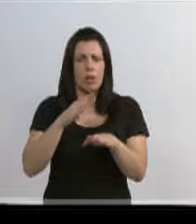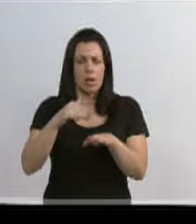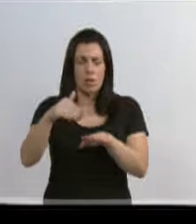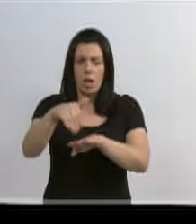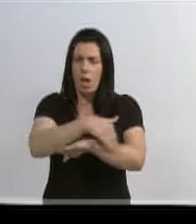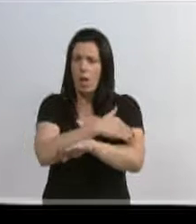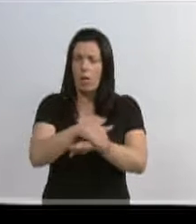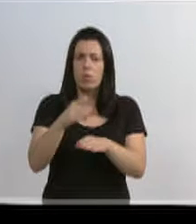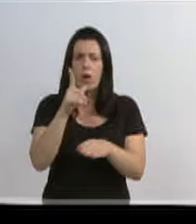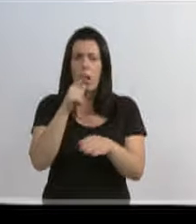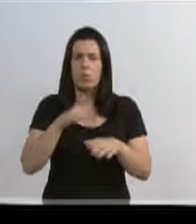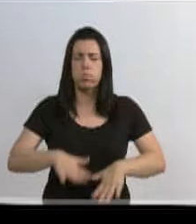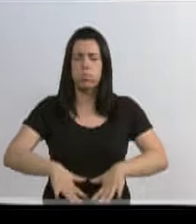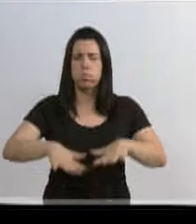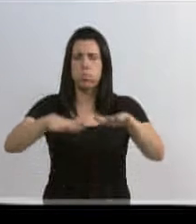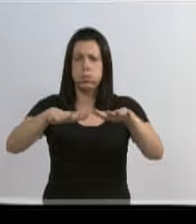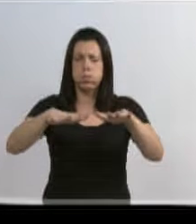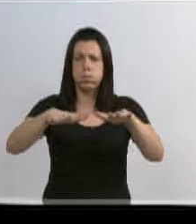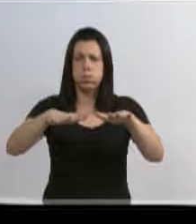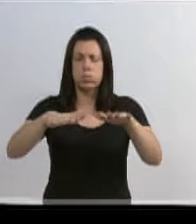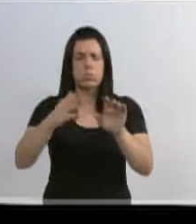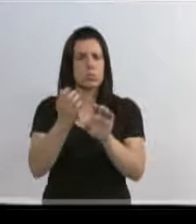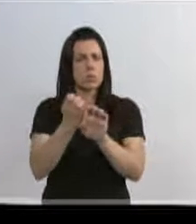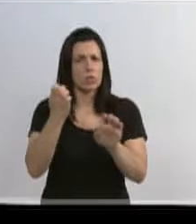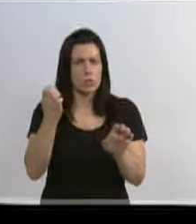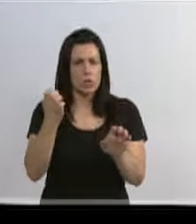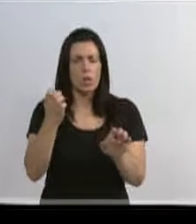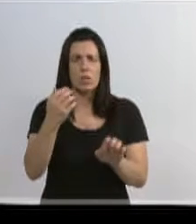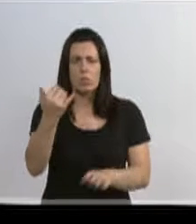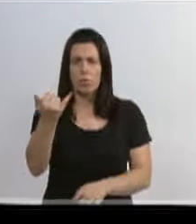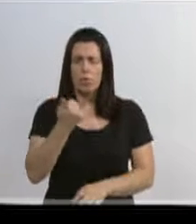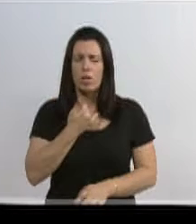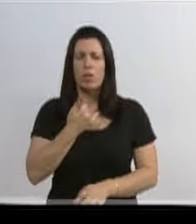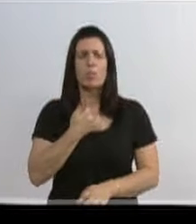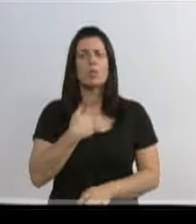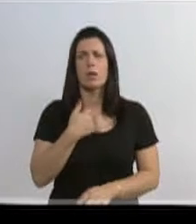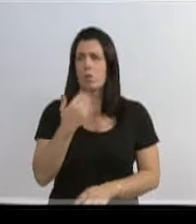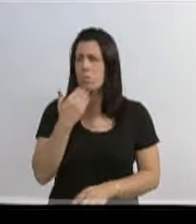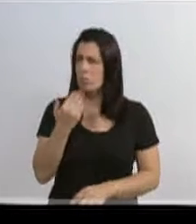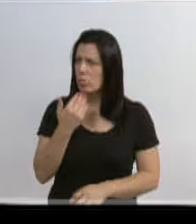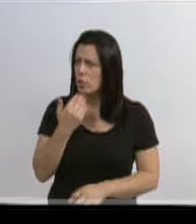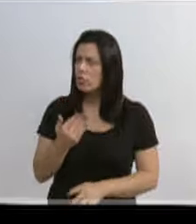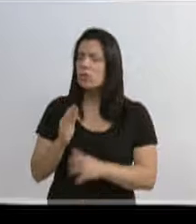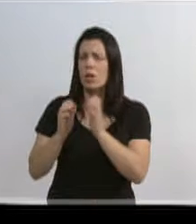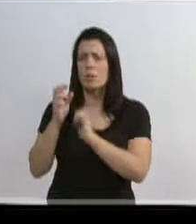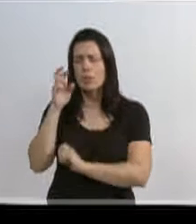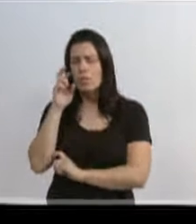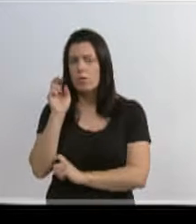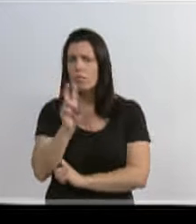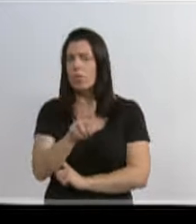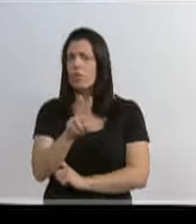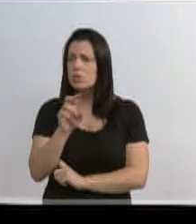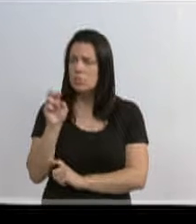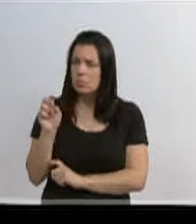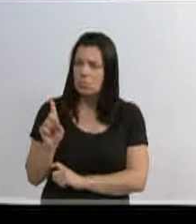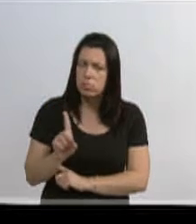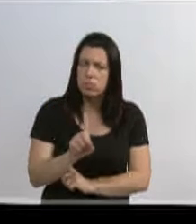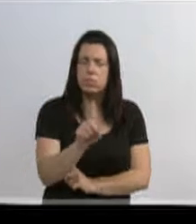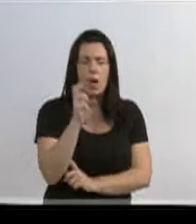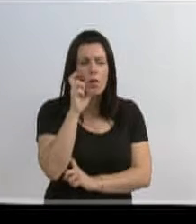Em contato com o engenheiro Leite, ele disse, Ito, realmente já solicitei a fiscalização da empresa que ela fosse no local ver o que fizeram.